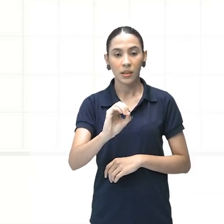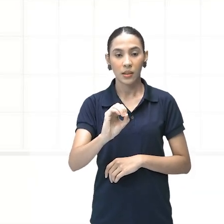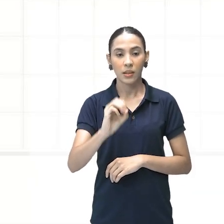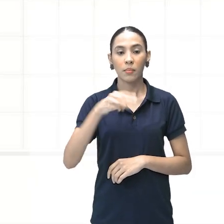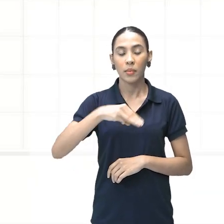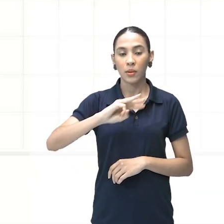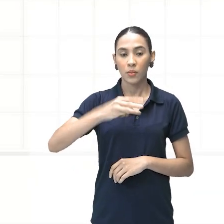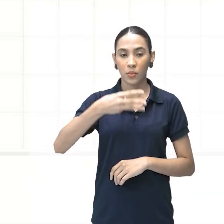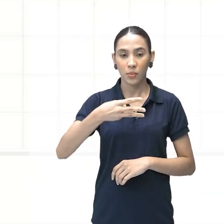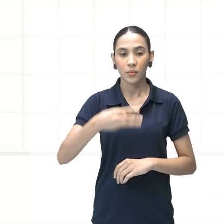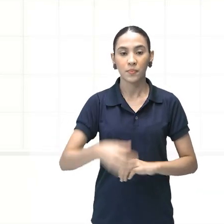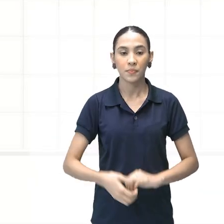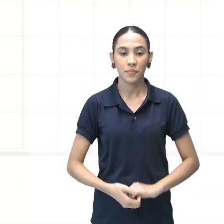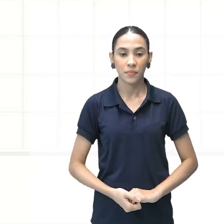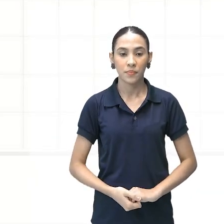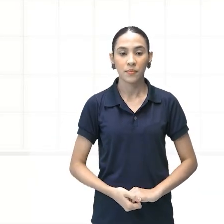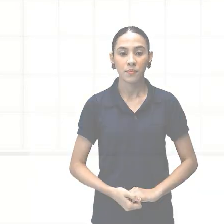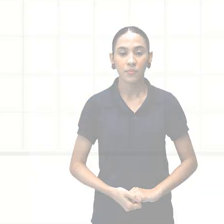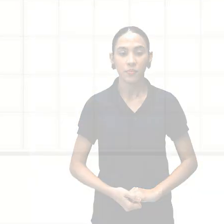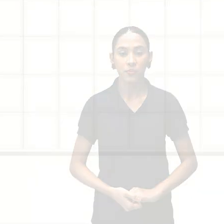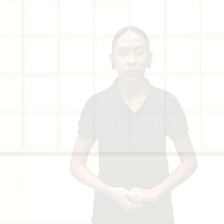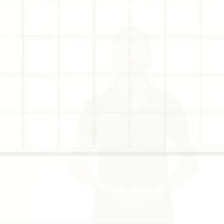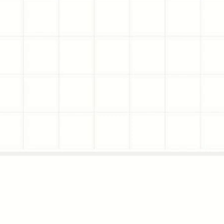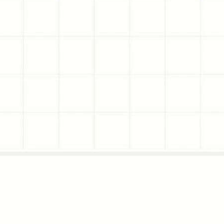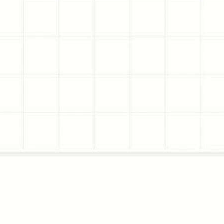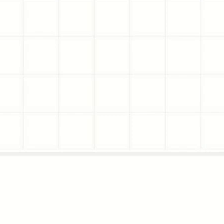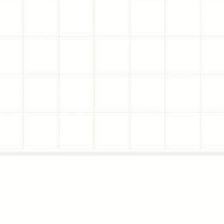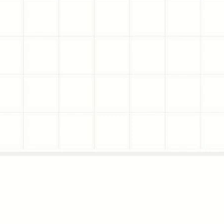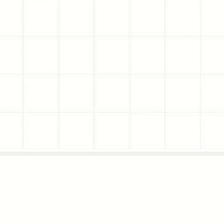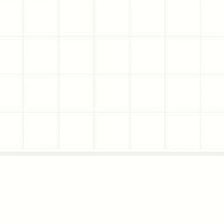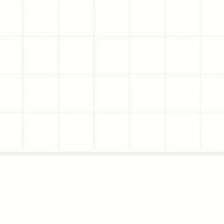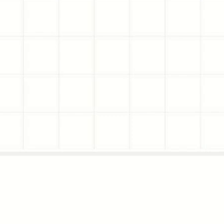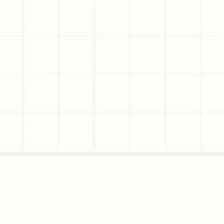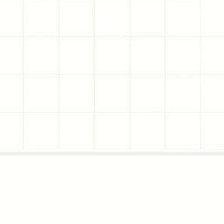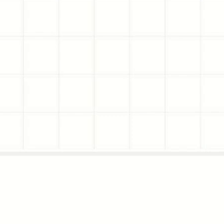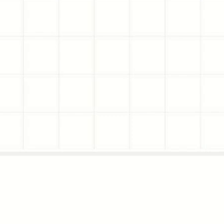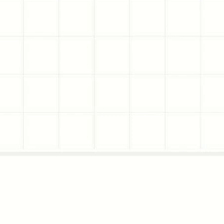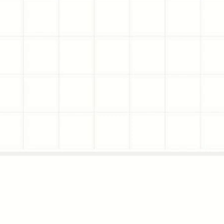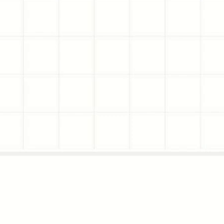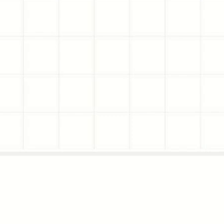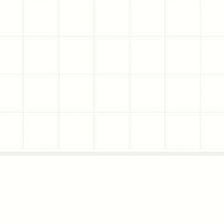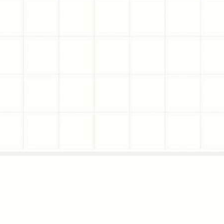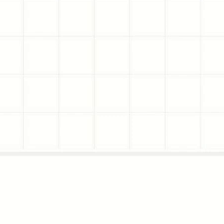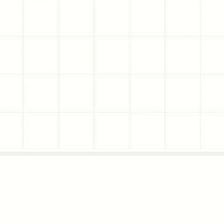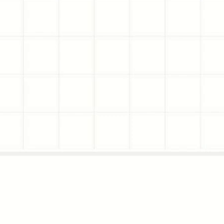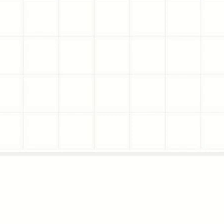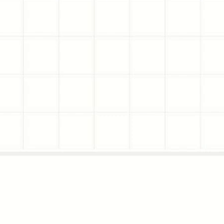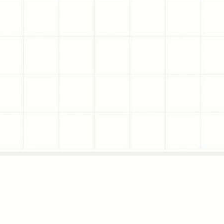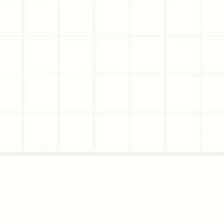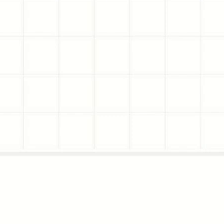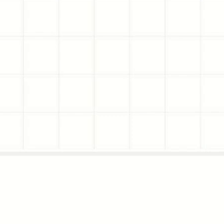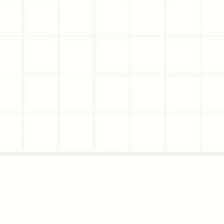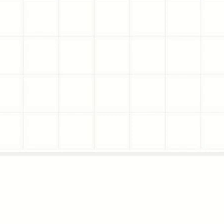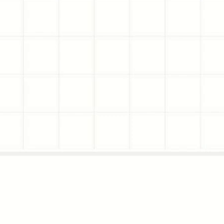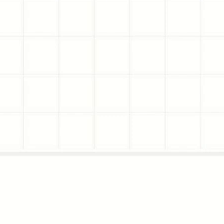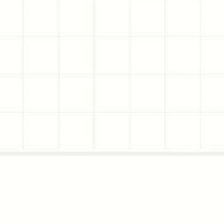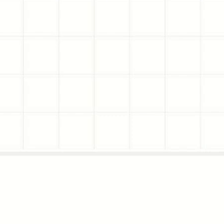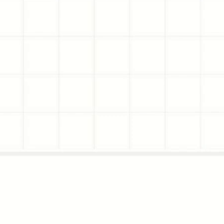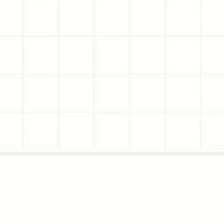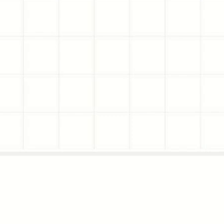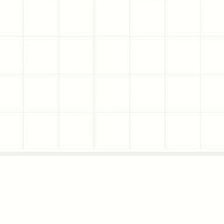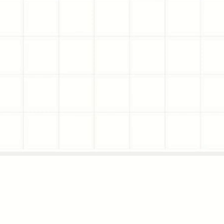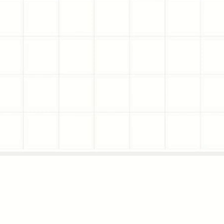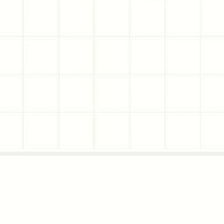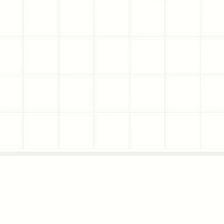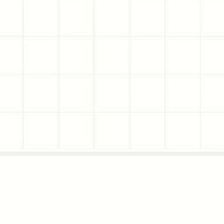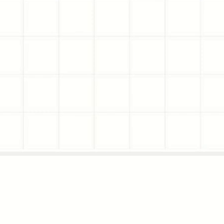38,80 metros cúbicos. A resposta correta é a nossa queridíssima letra A de amor, certo? Por